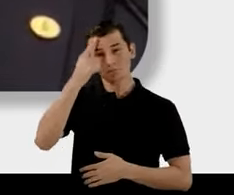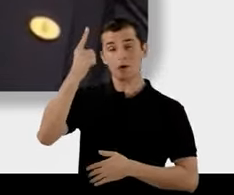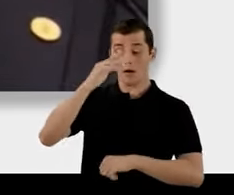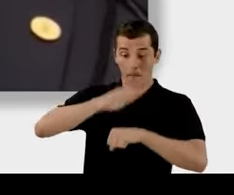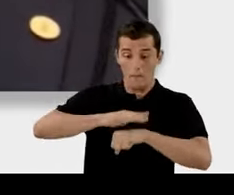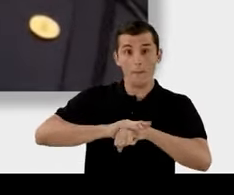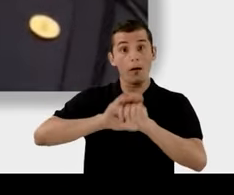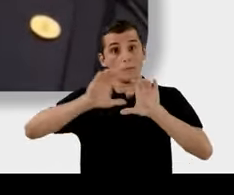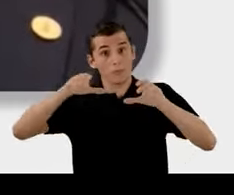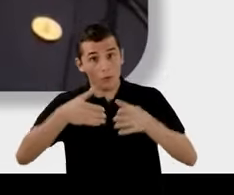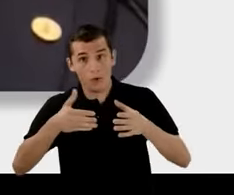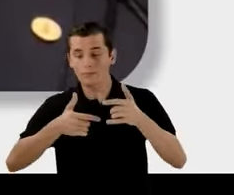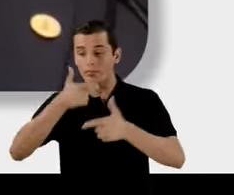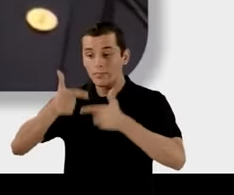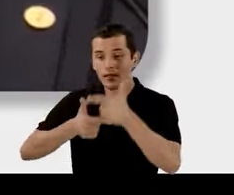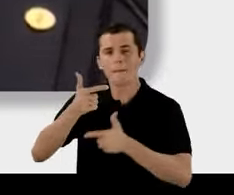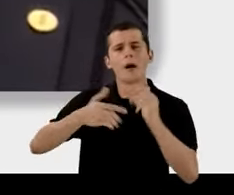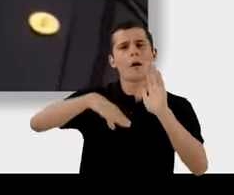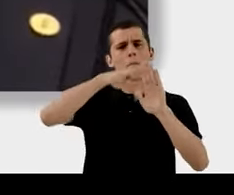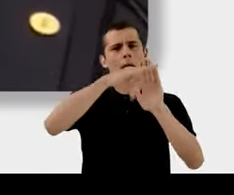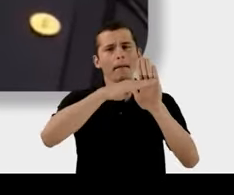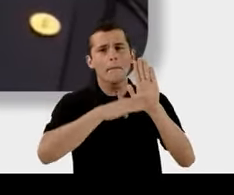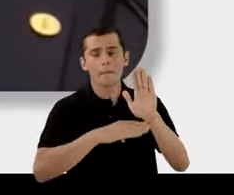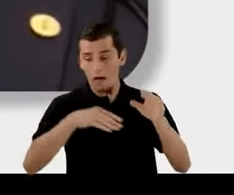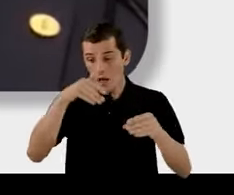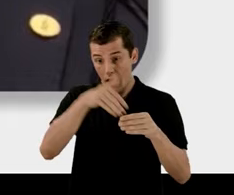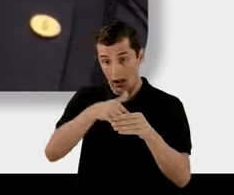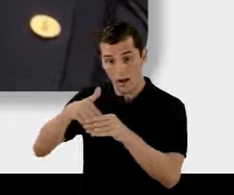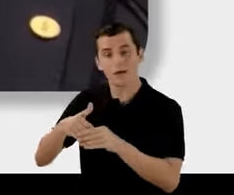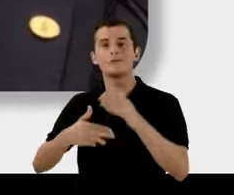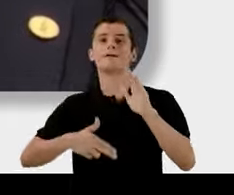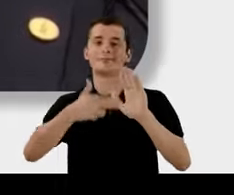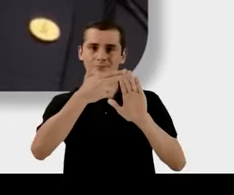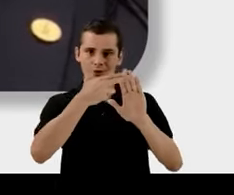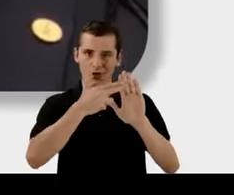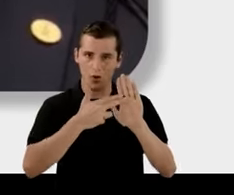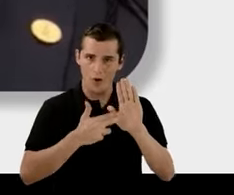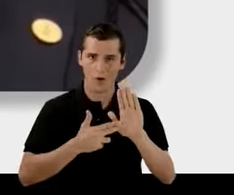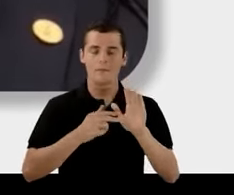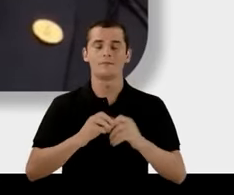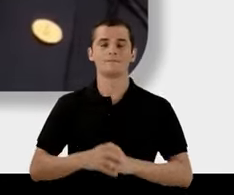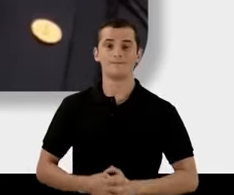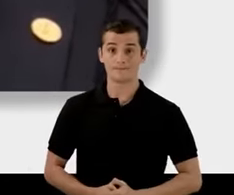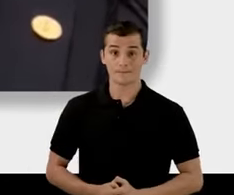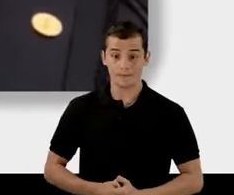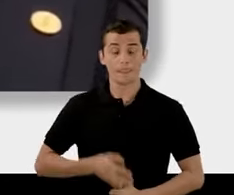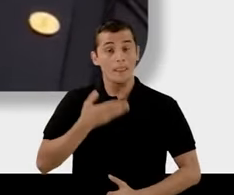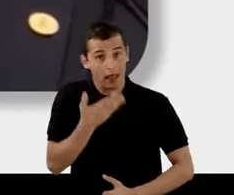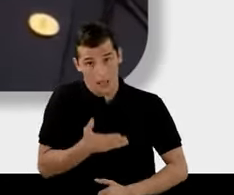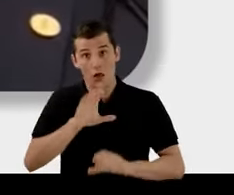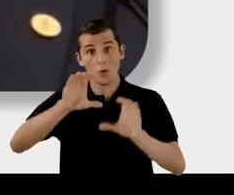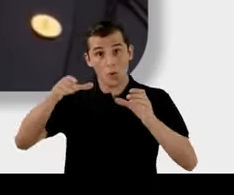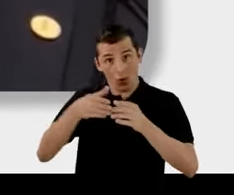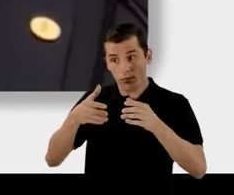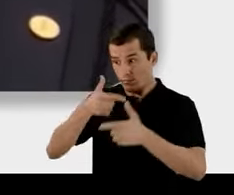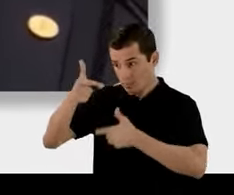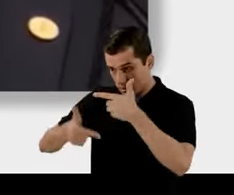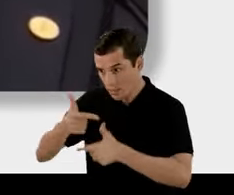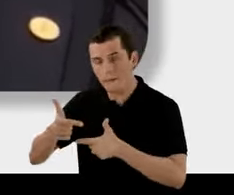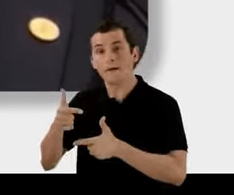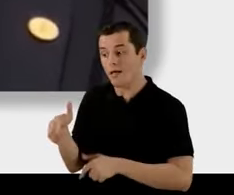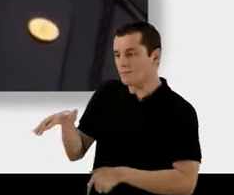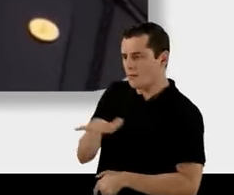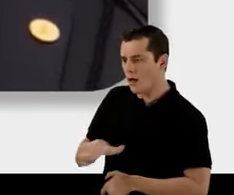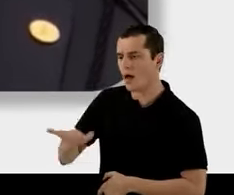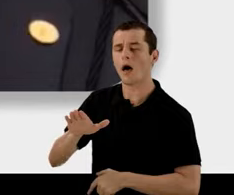afazeres do grupo de trabalho de sistematização das normas eleitorais levado a